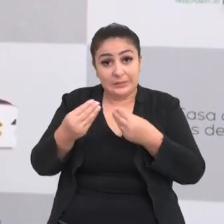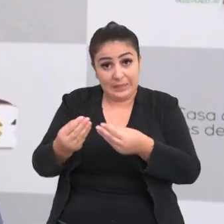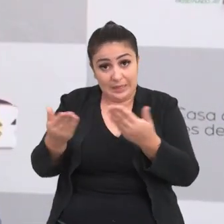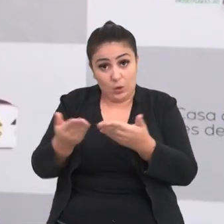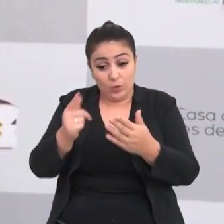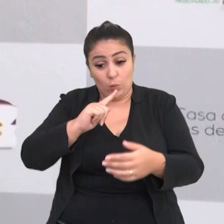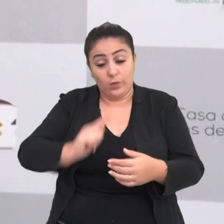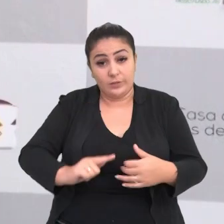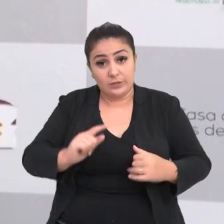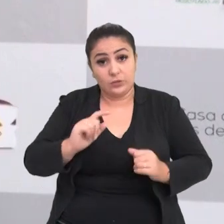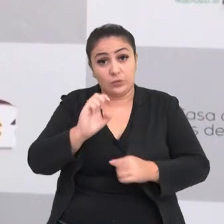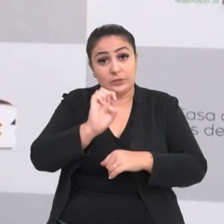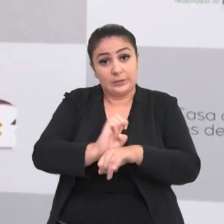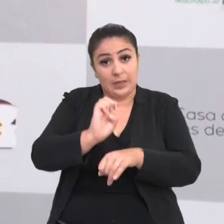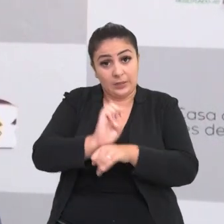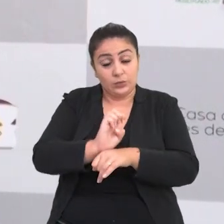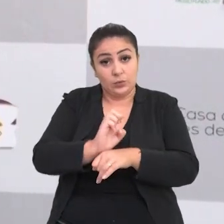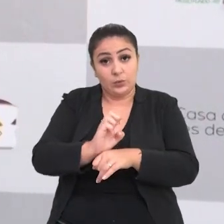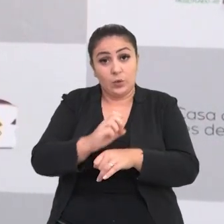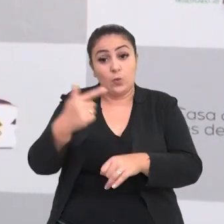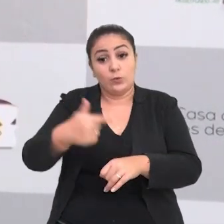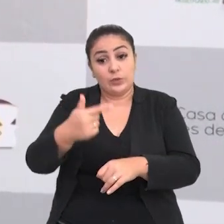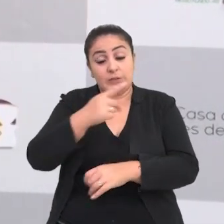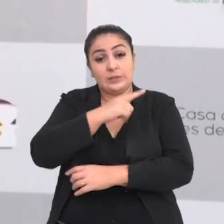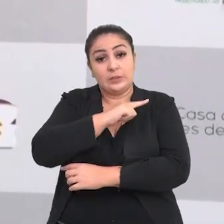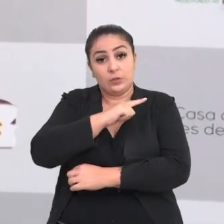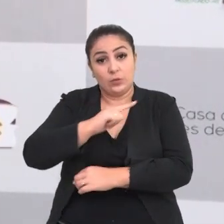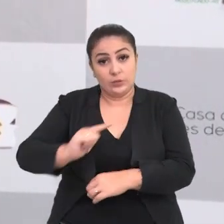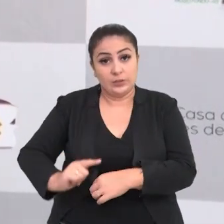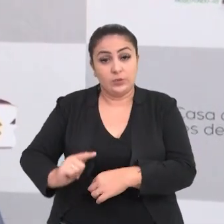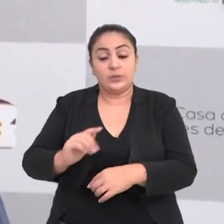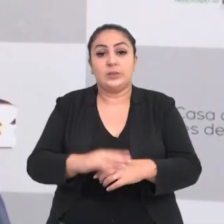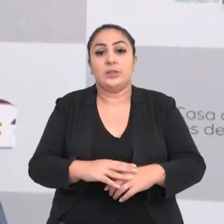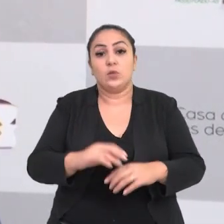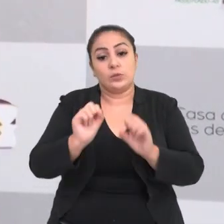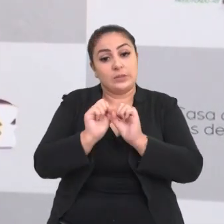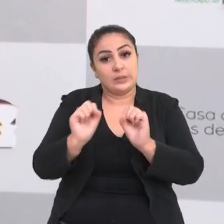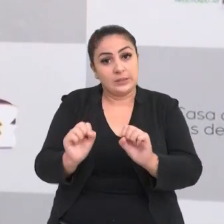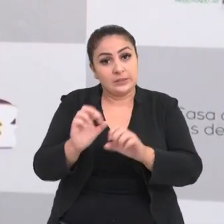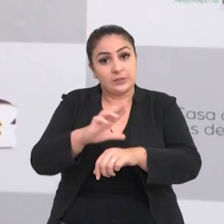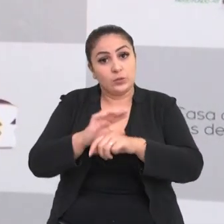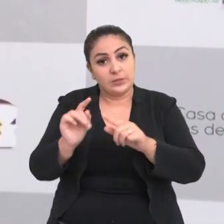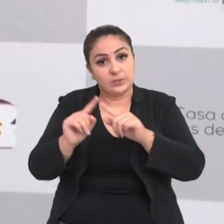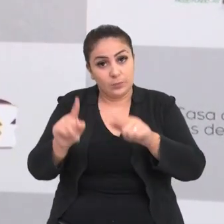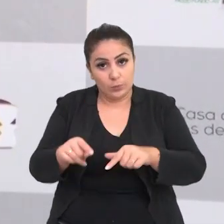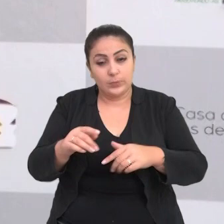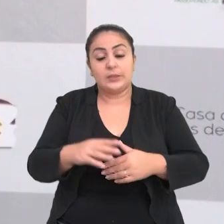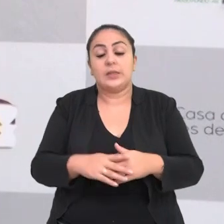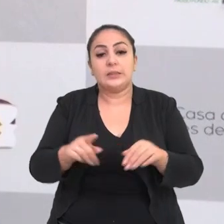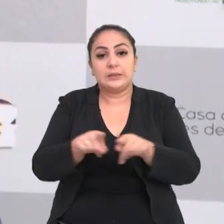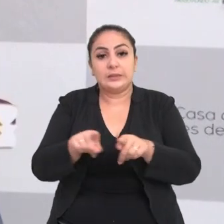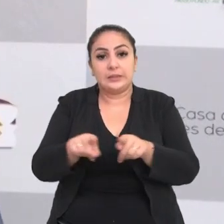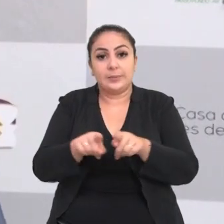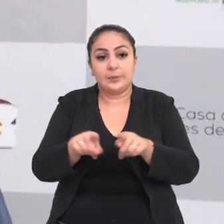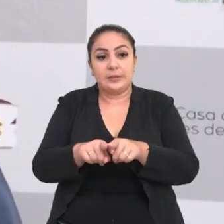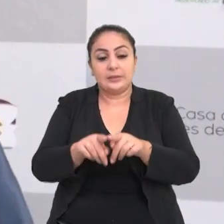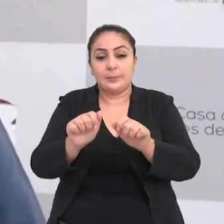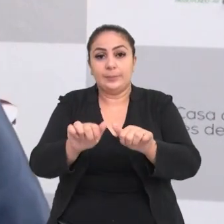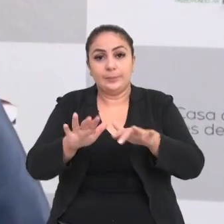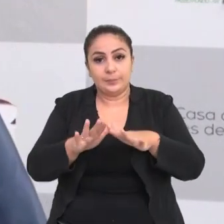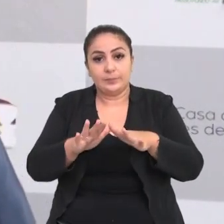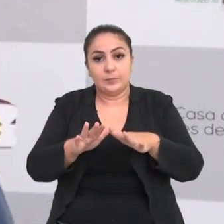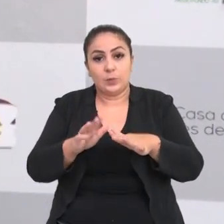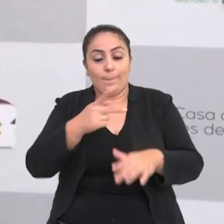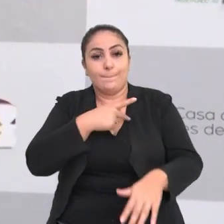encaminhada para o governador do estado, para o vice-governador, para o secretário de Segurança Pública, né, e para a